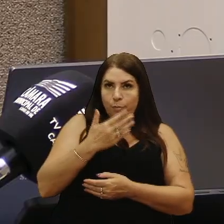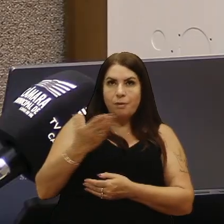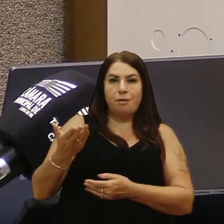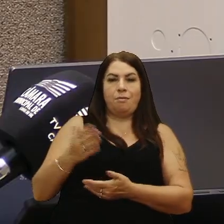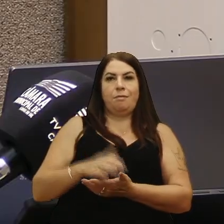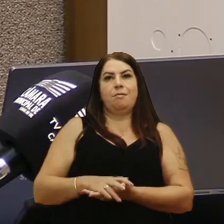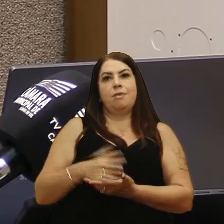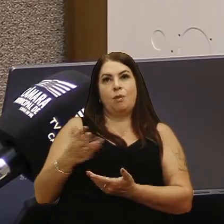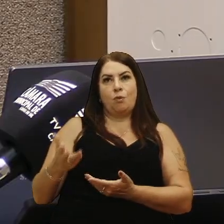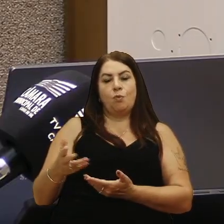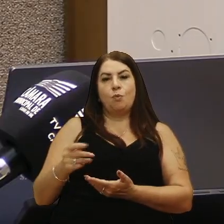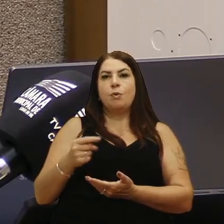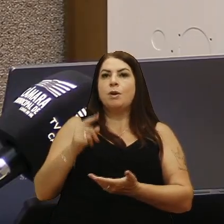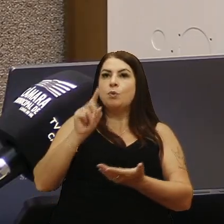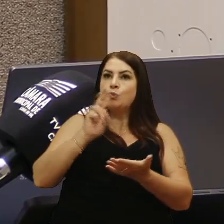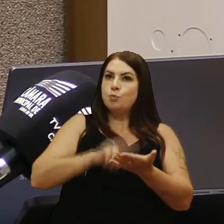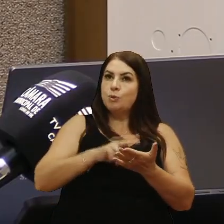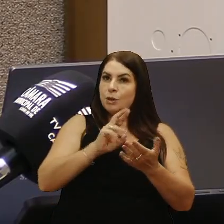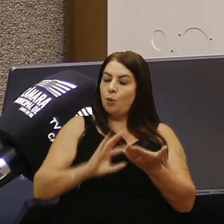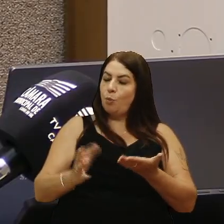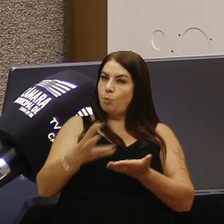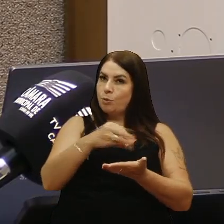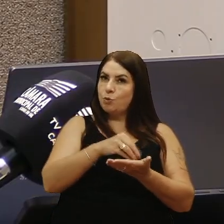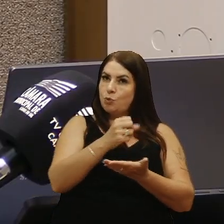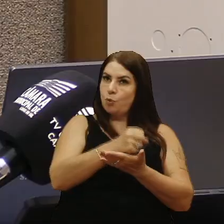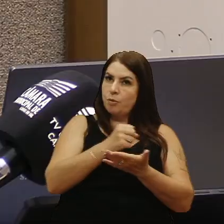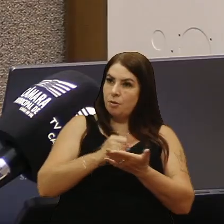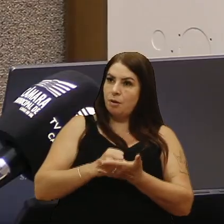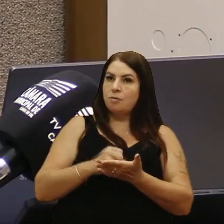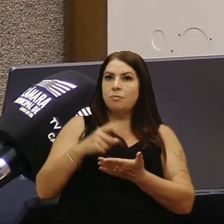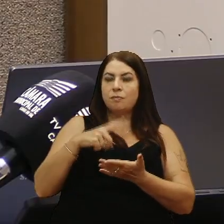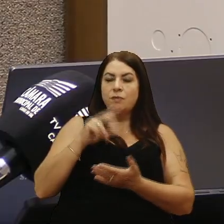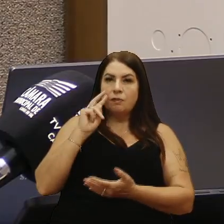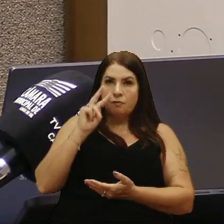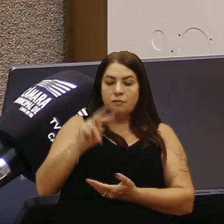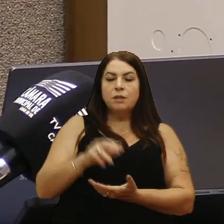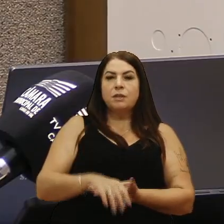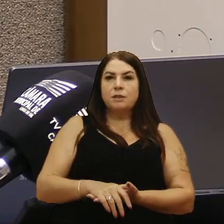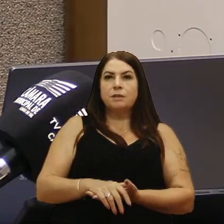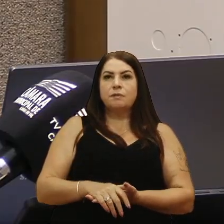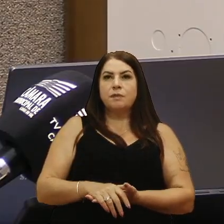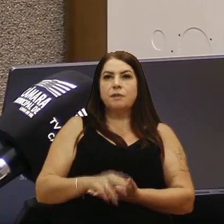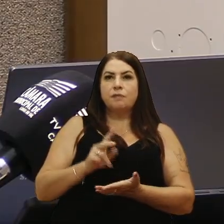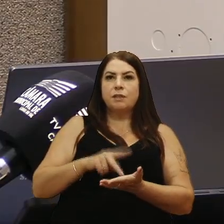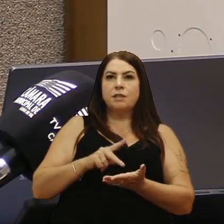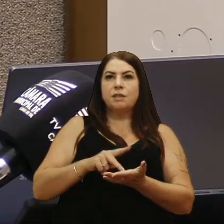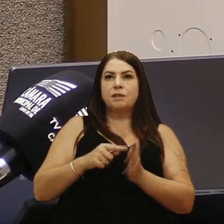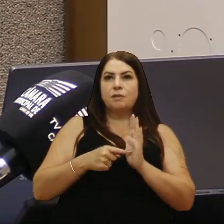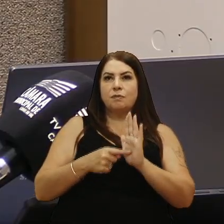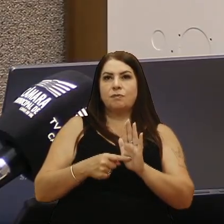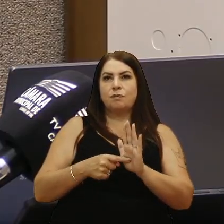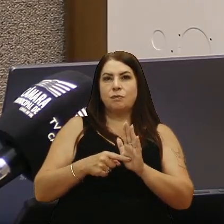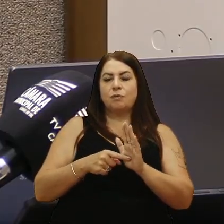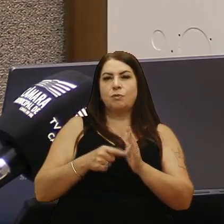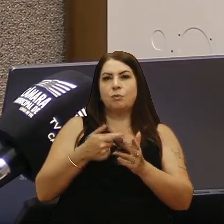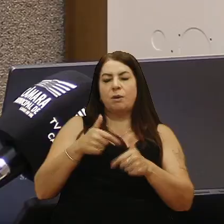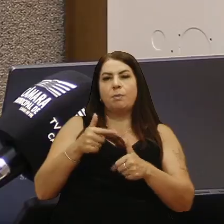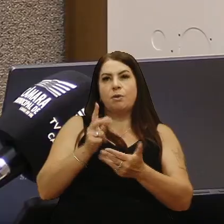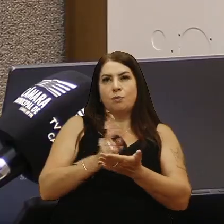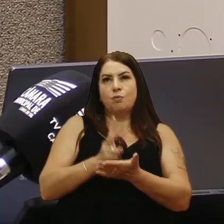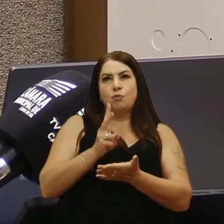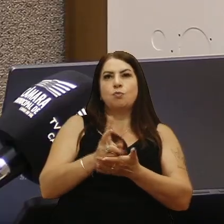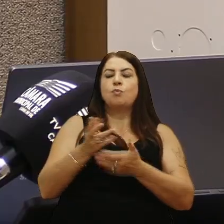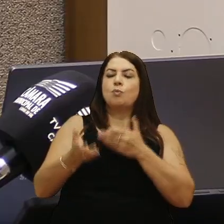agora, com a assunção da Codeca desses contratos, nós verificamos uma verdadeira prestação de serviço continuado e